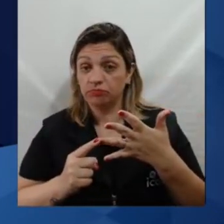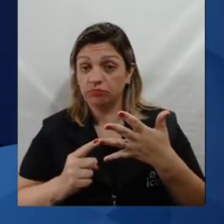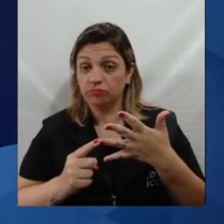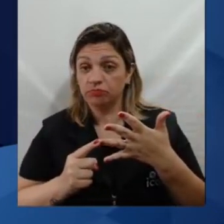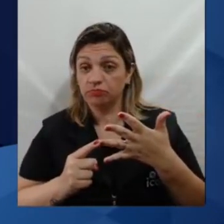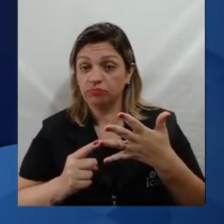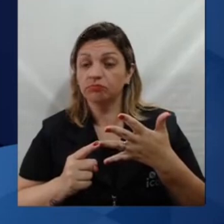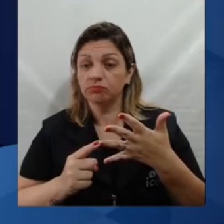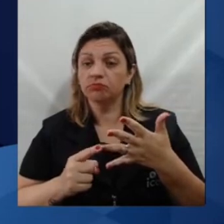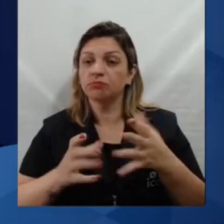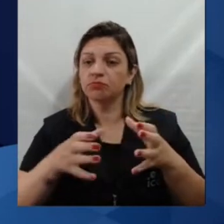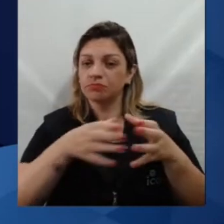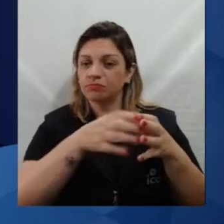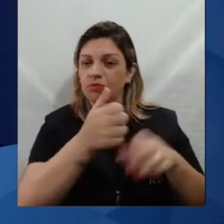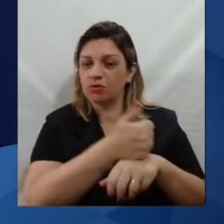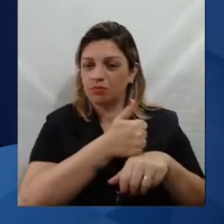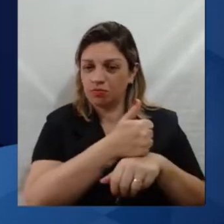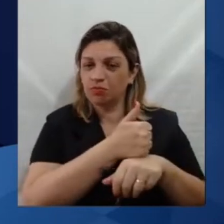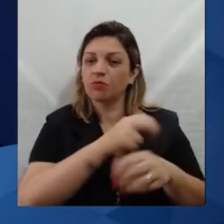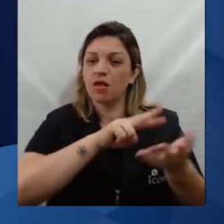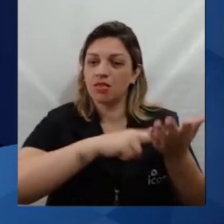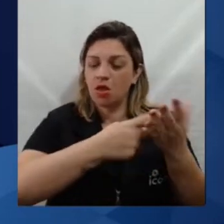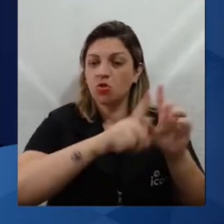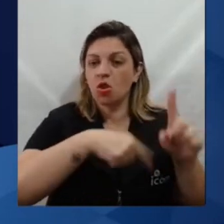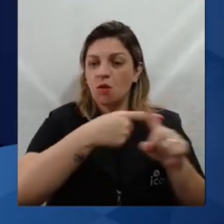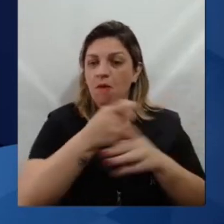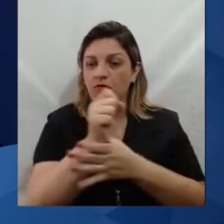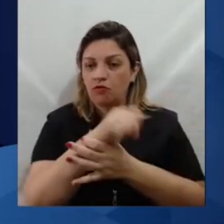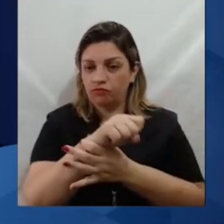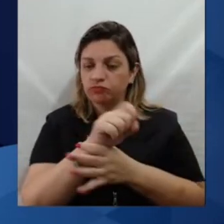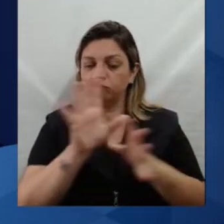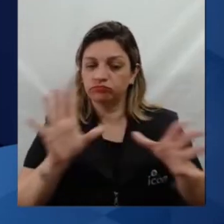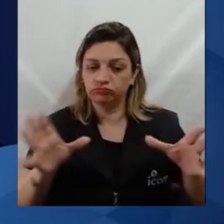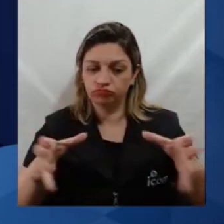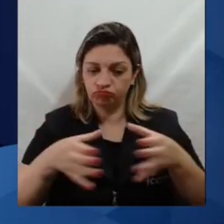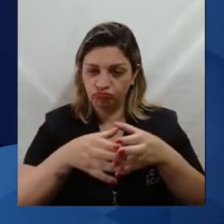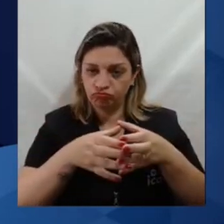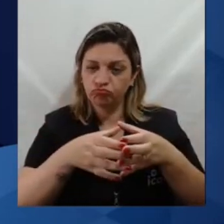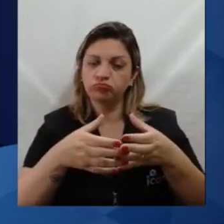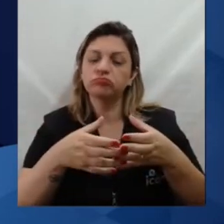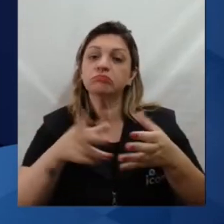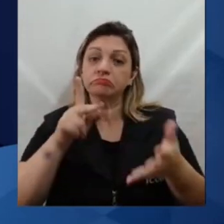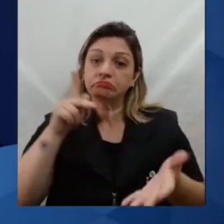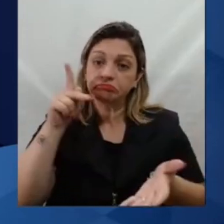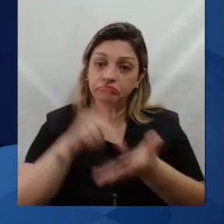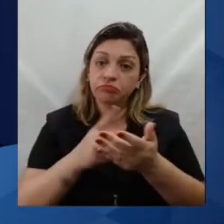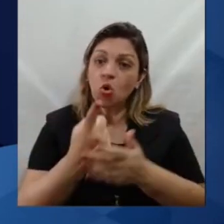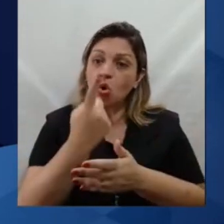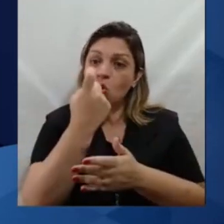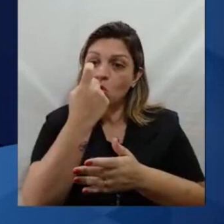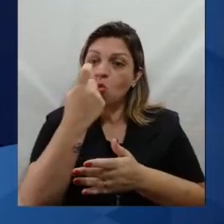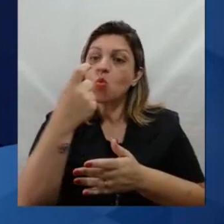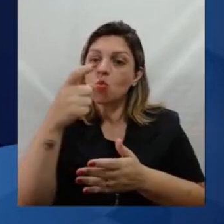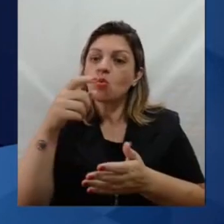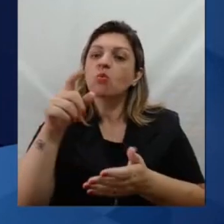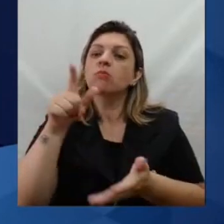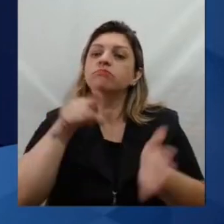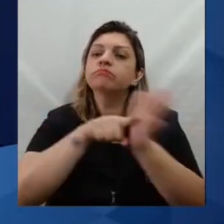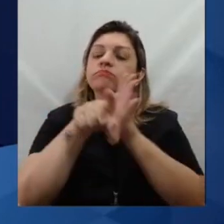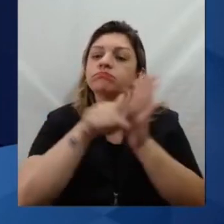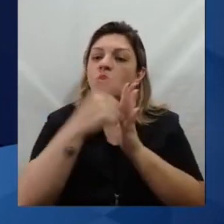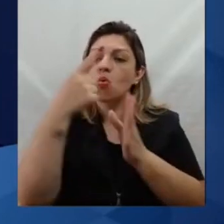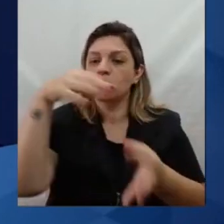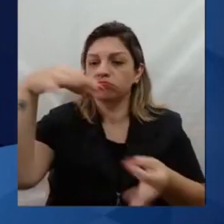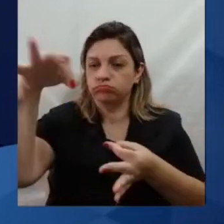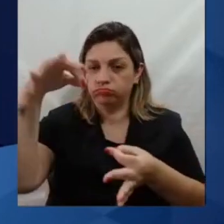junto com os 4 fisioterapeutas, eles se reuniram a fim de oficializar uma única versão desse questionário. No estágio 5,